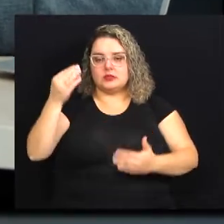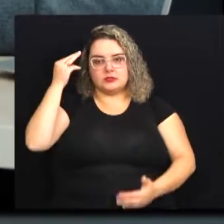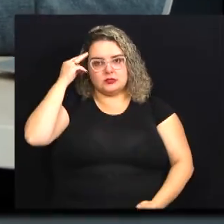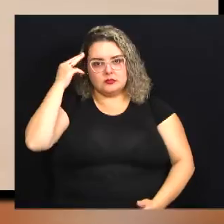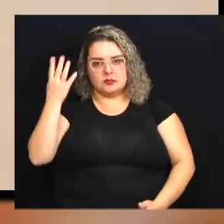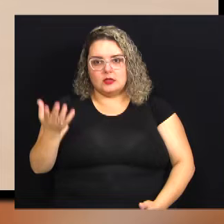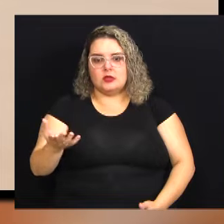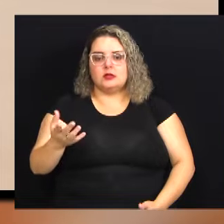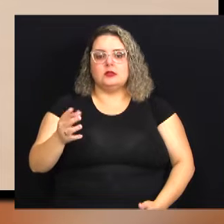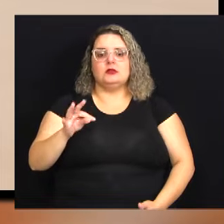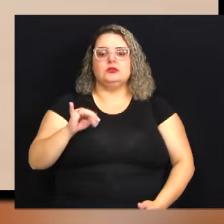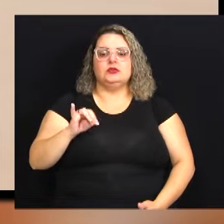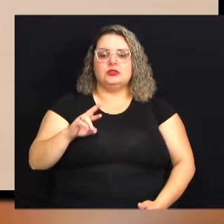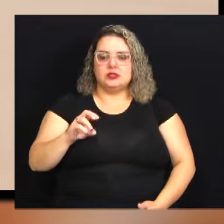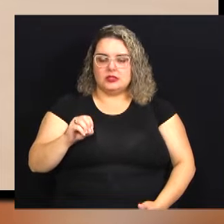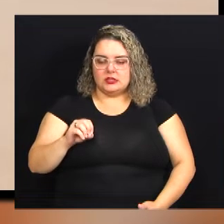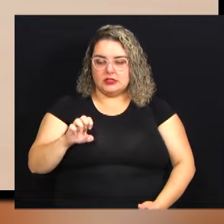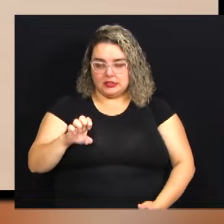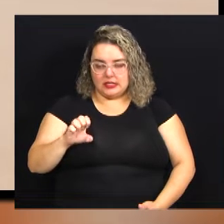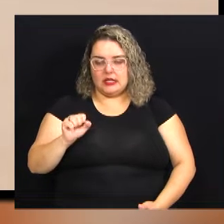de tireoide,